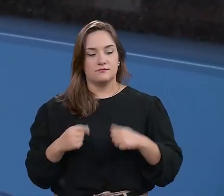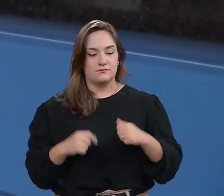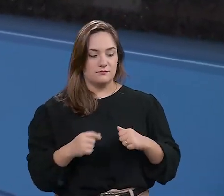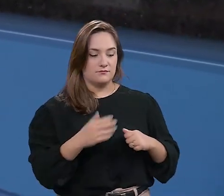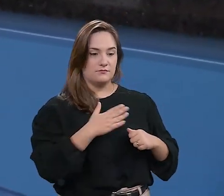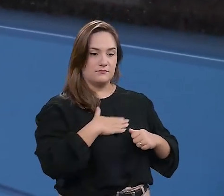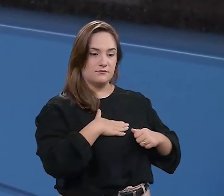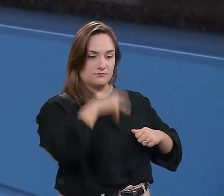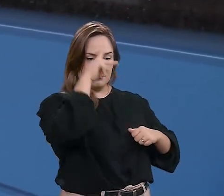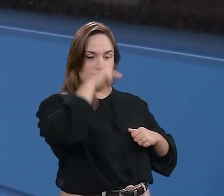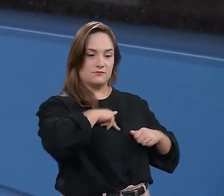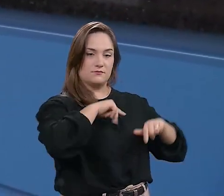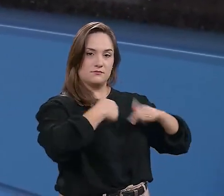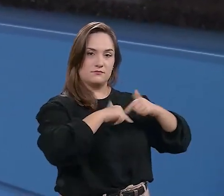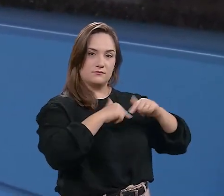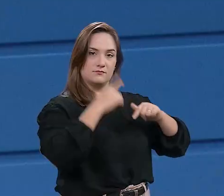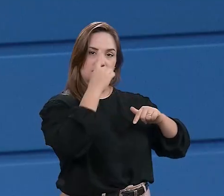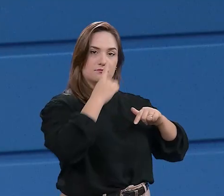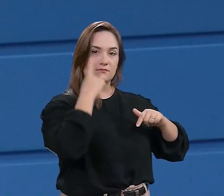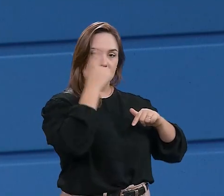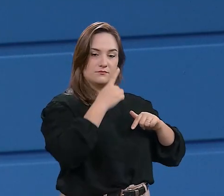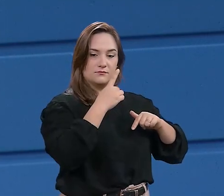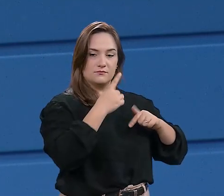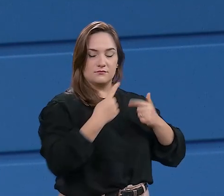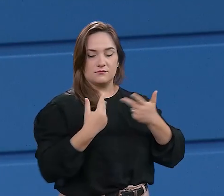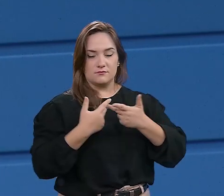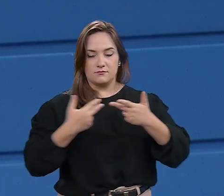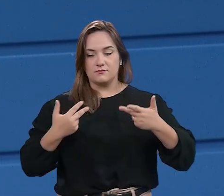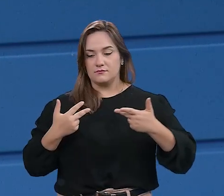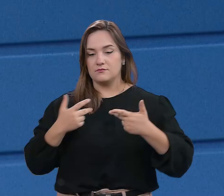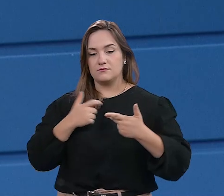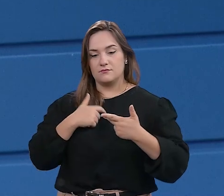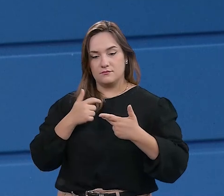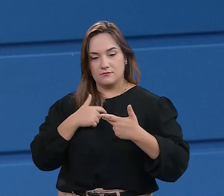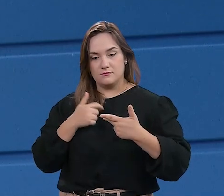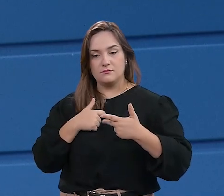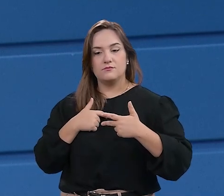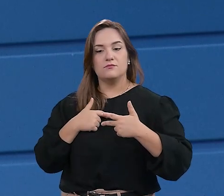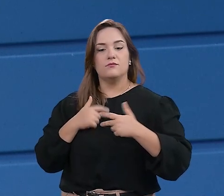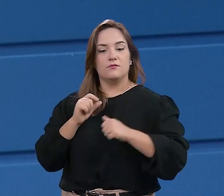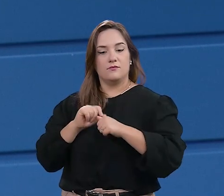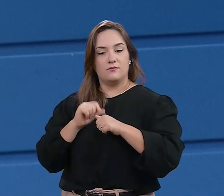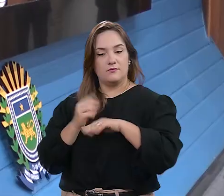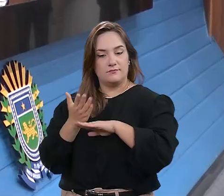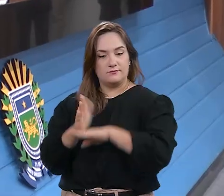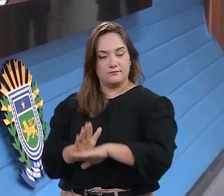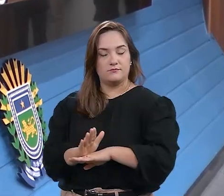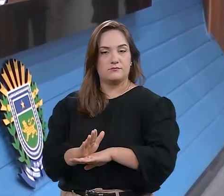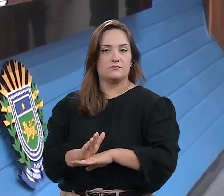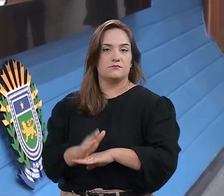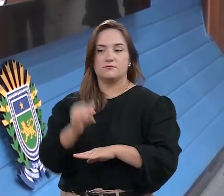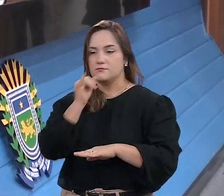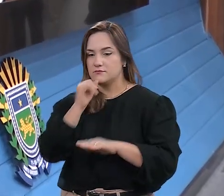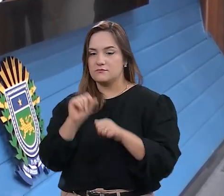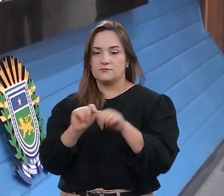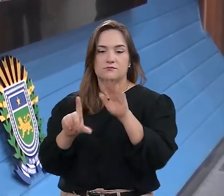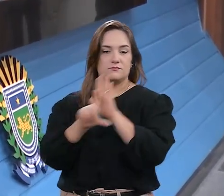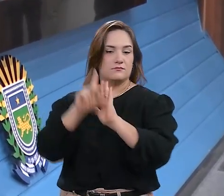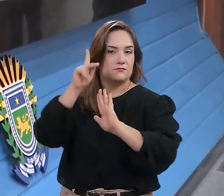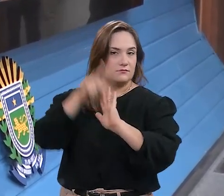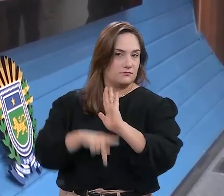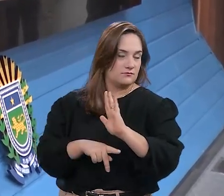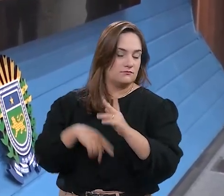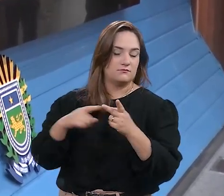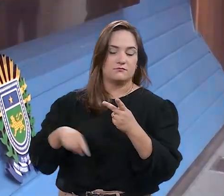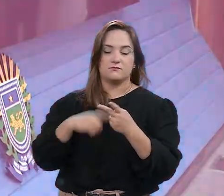o nosso mandato parlamentar, as atividades que nós temos enquanto deputado estadual, elaborando